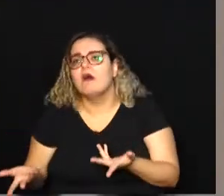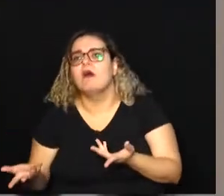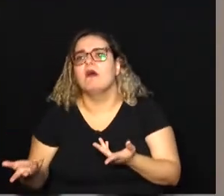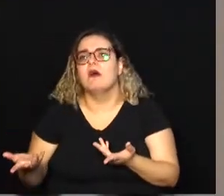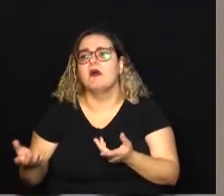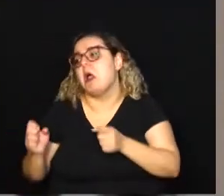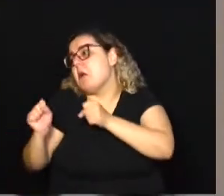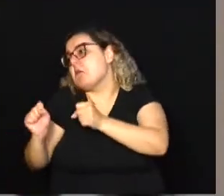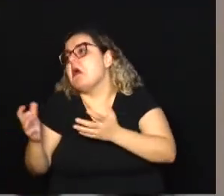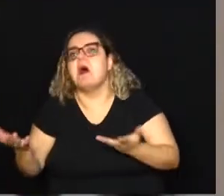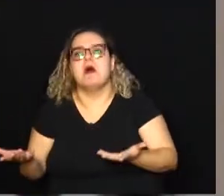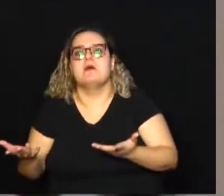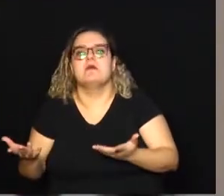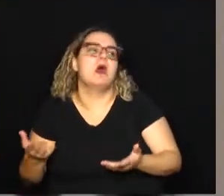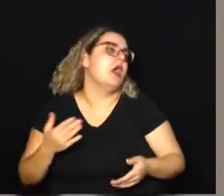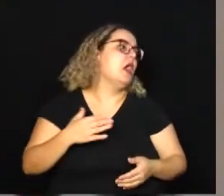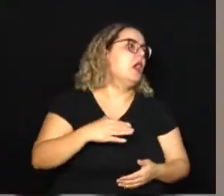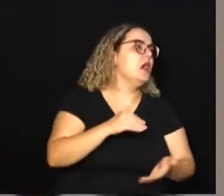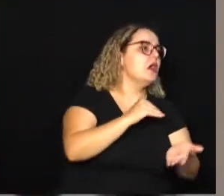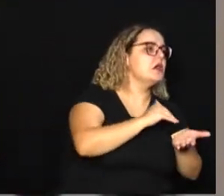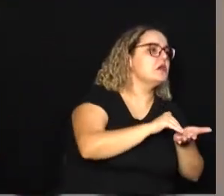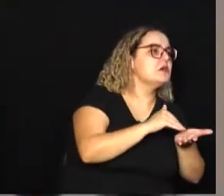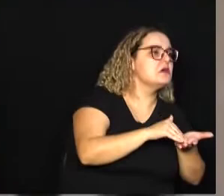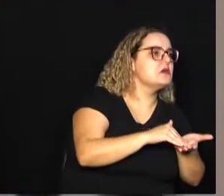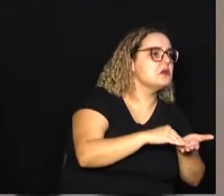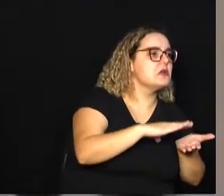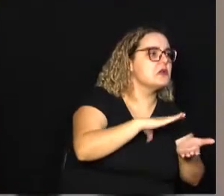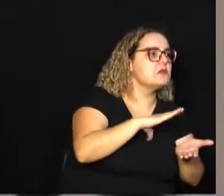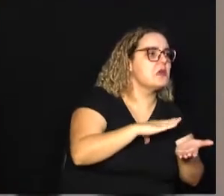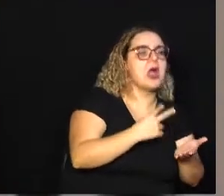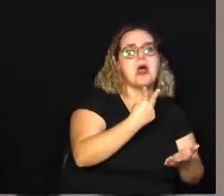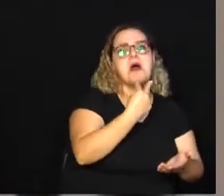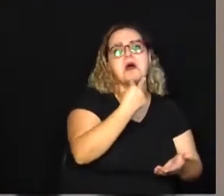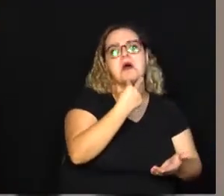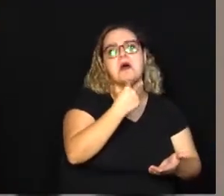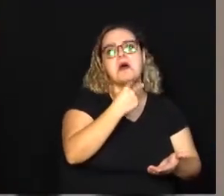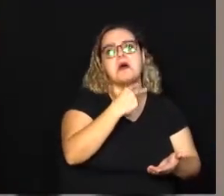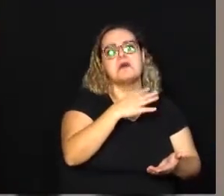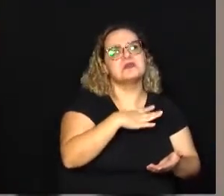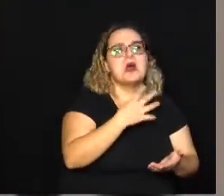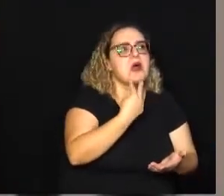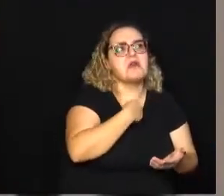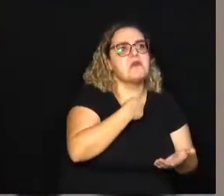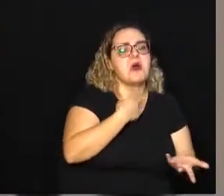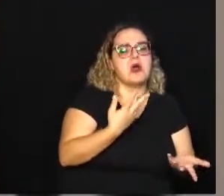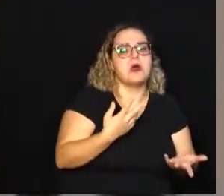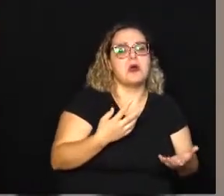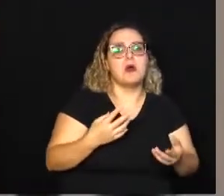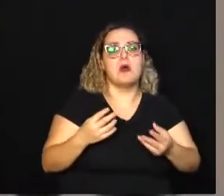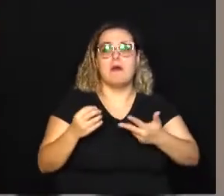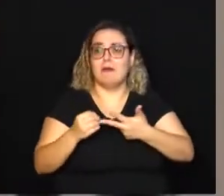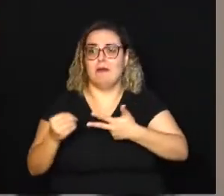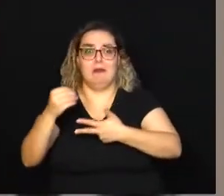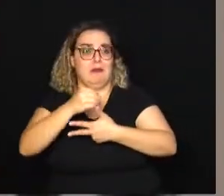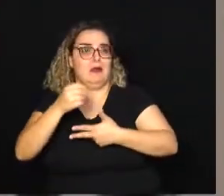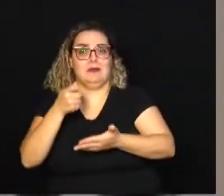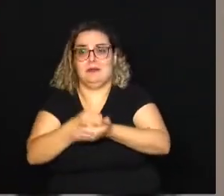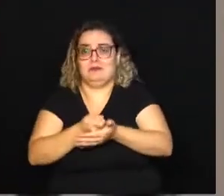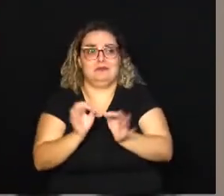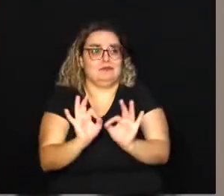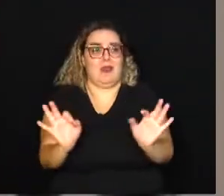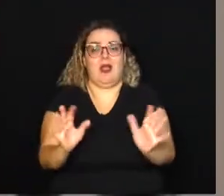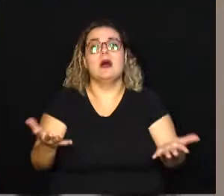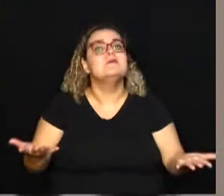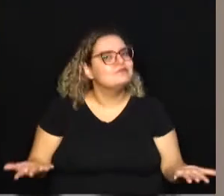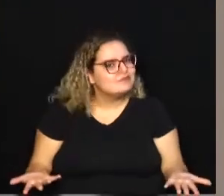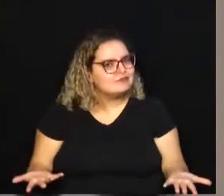que pode, o do município não pode, o MEC não se compromete com nada. Quer dizer, é